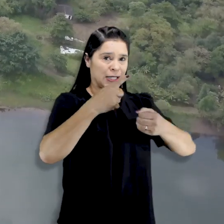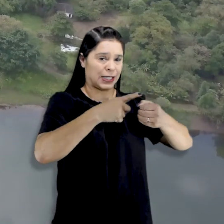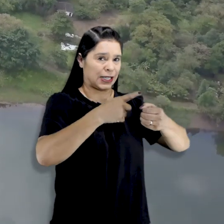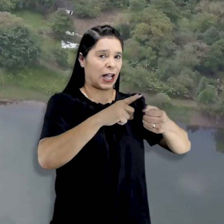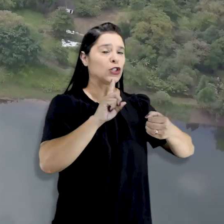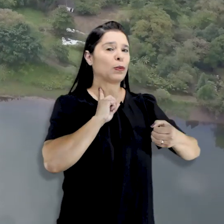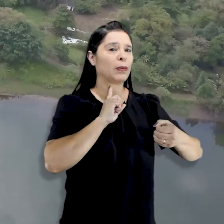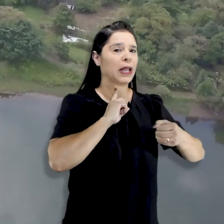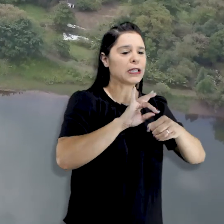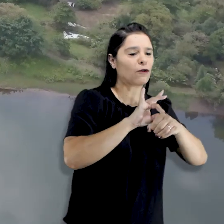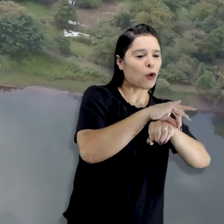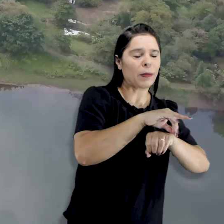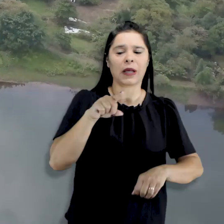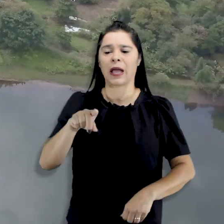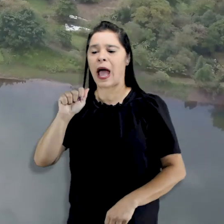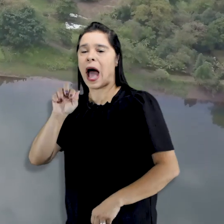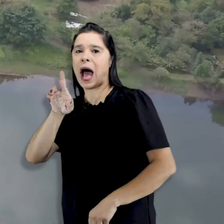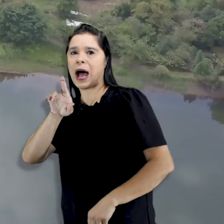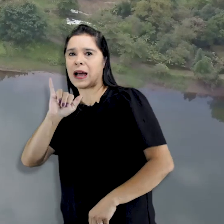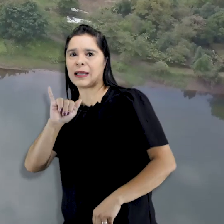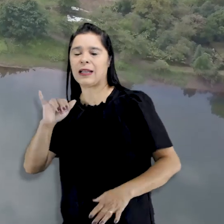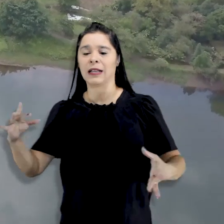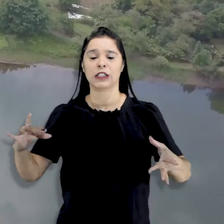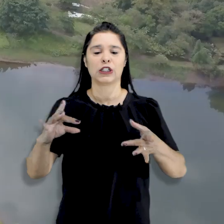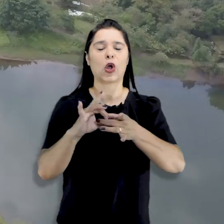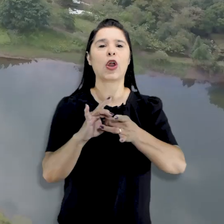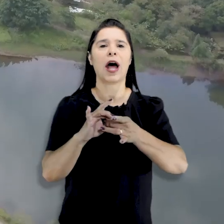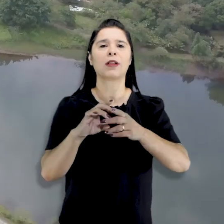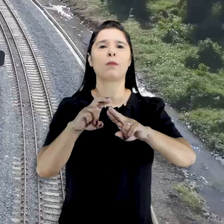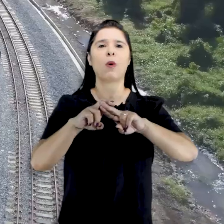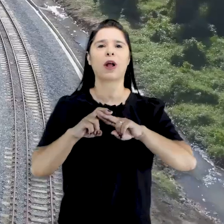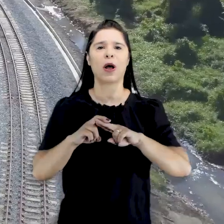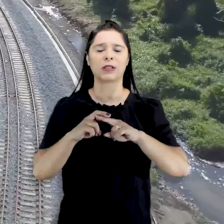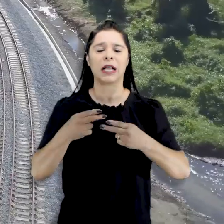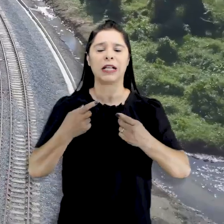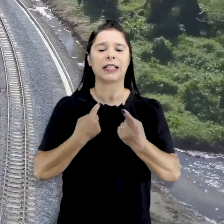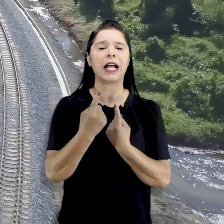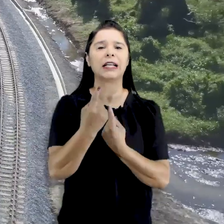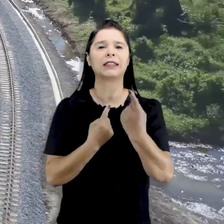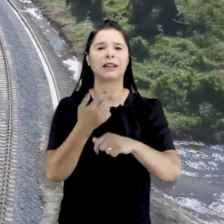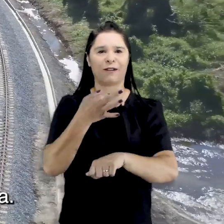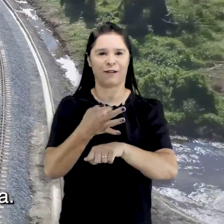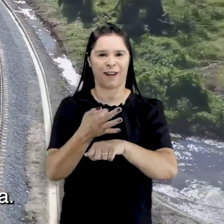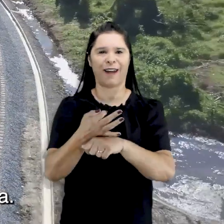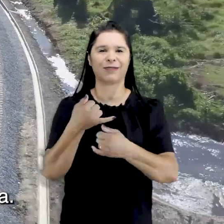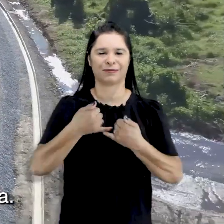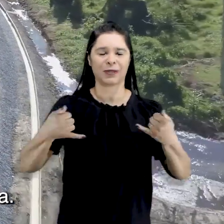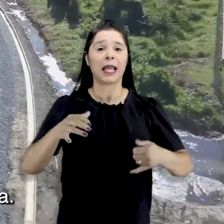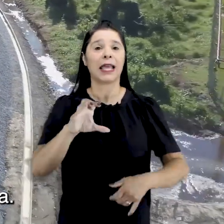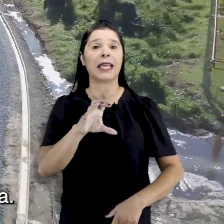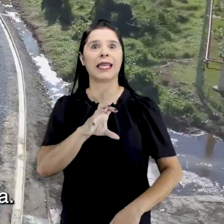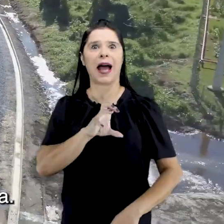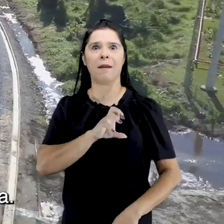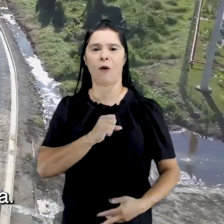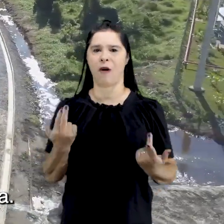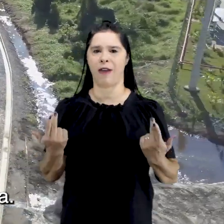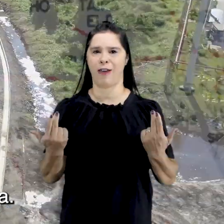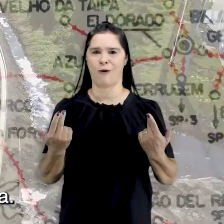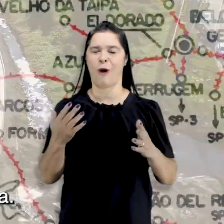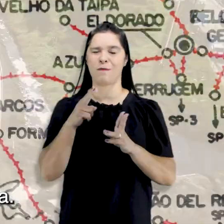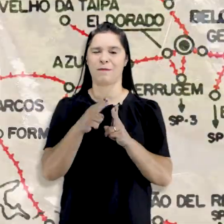cidades mineiras de Formiga e Araguari se conectaram por meio das estradas de ferro e pelo amor em comum